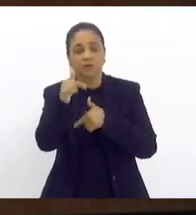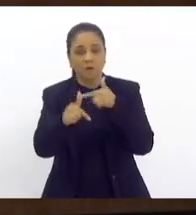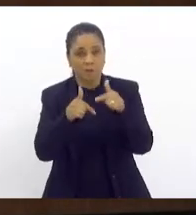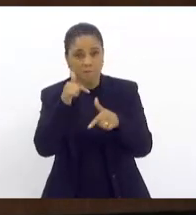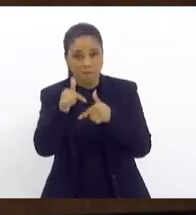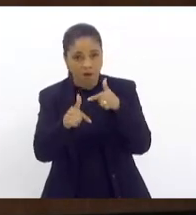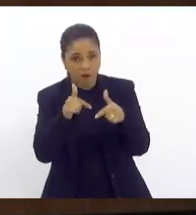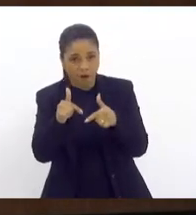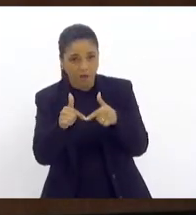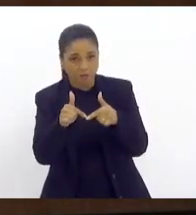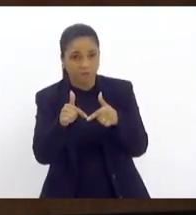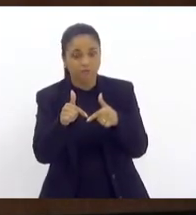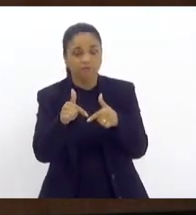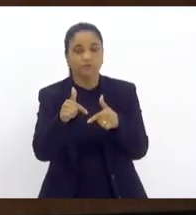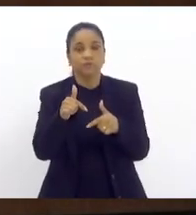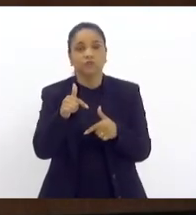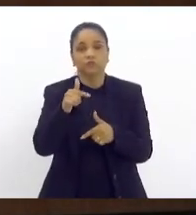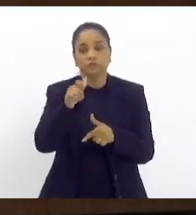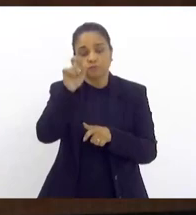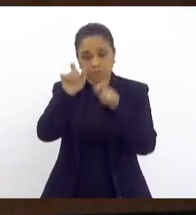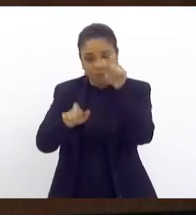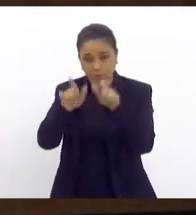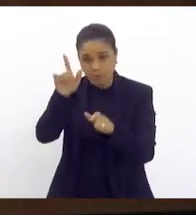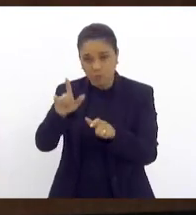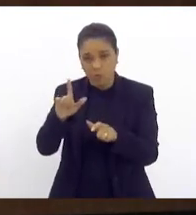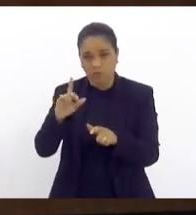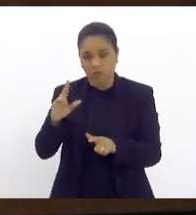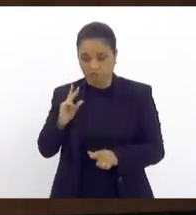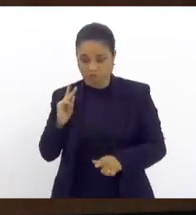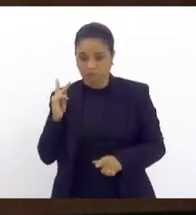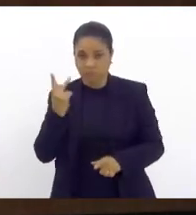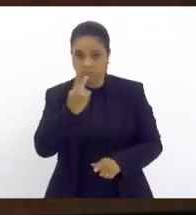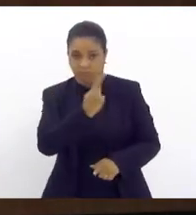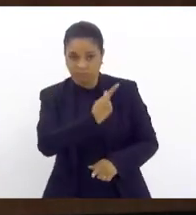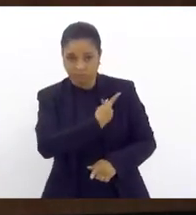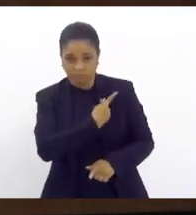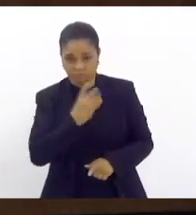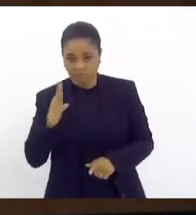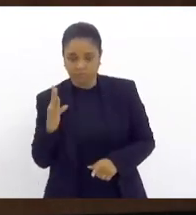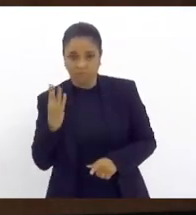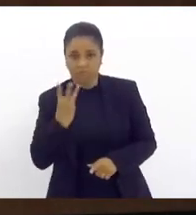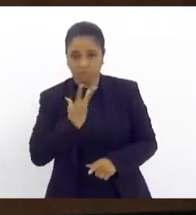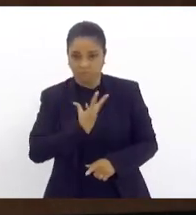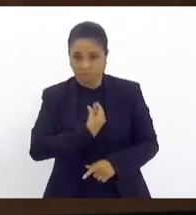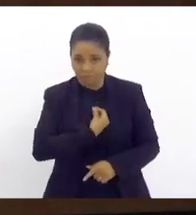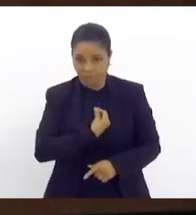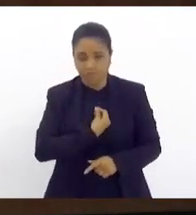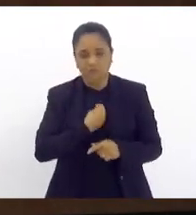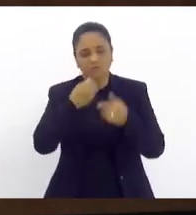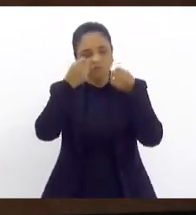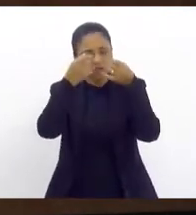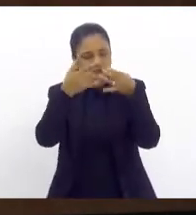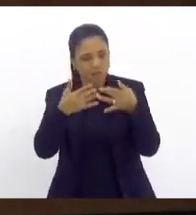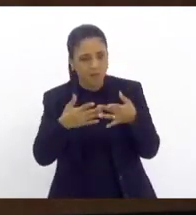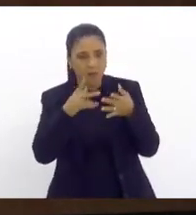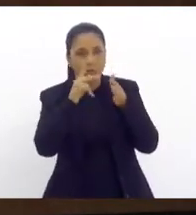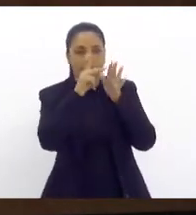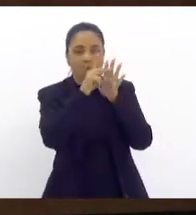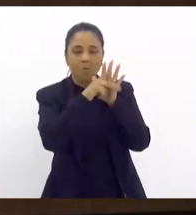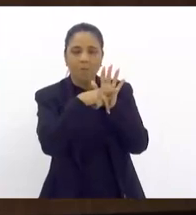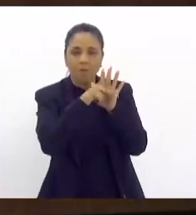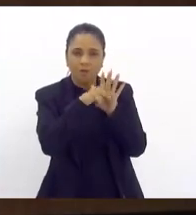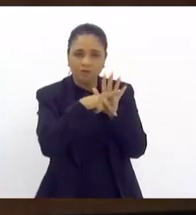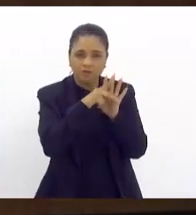de pessoas transexuais travestis na verdade o projeto eu já expliquei isso algumas vezes o projeto trata